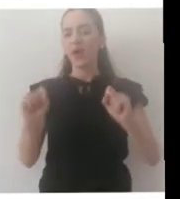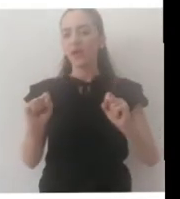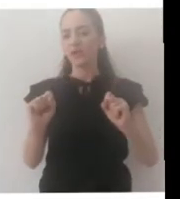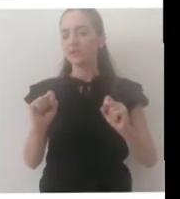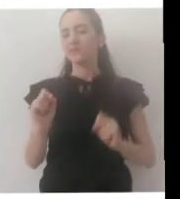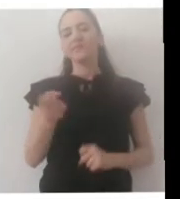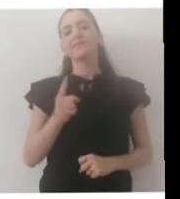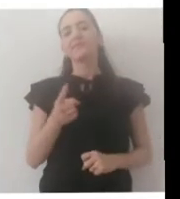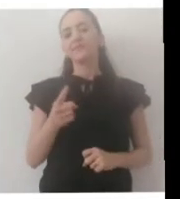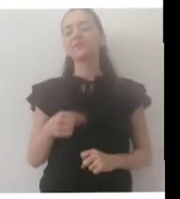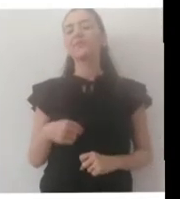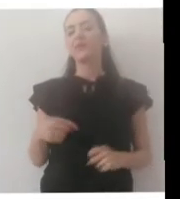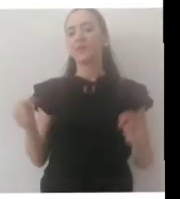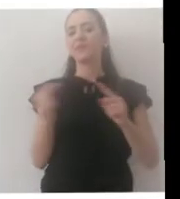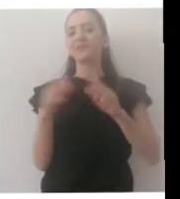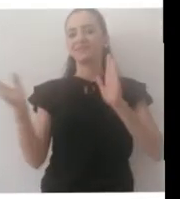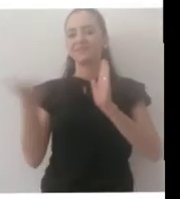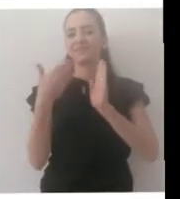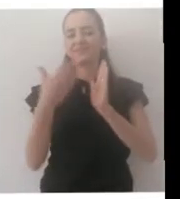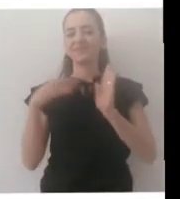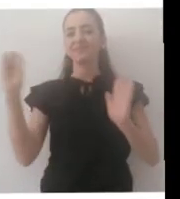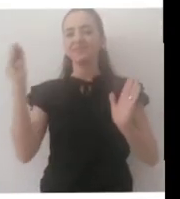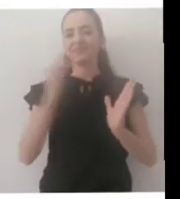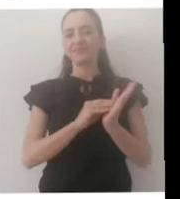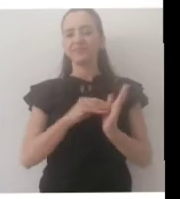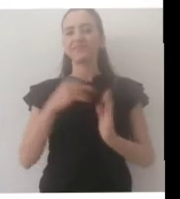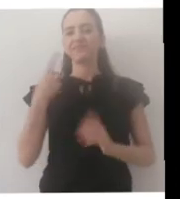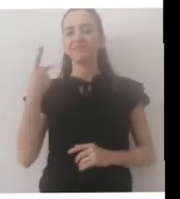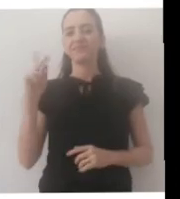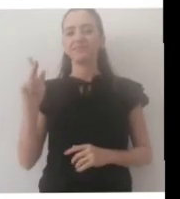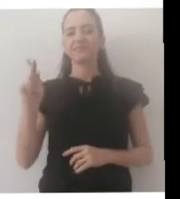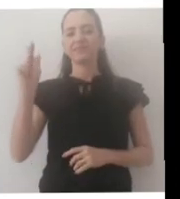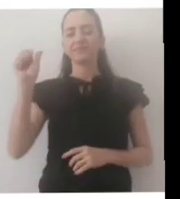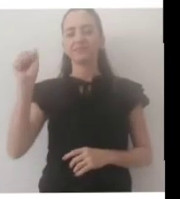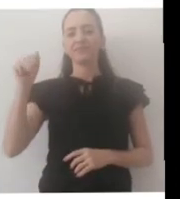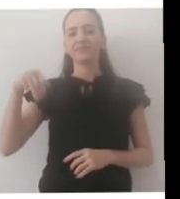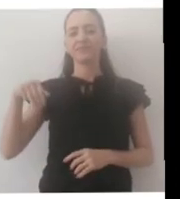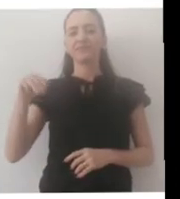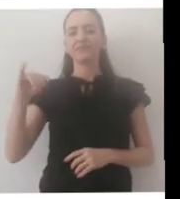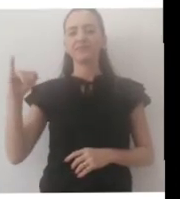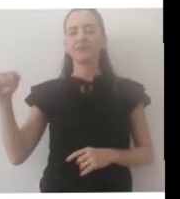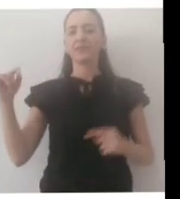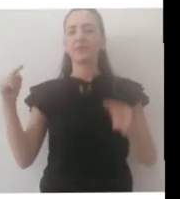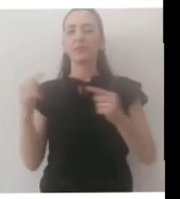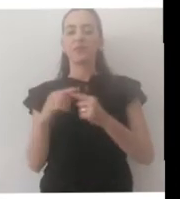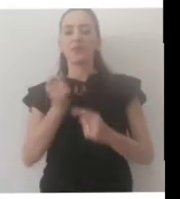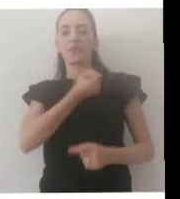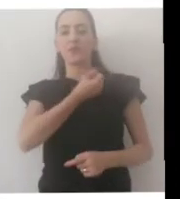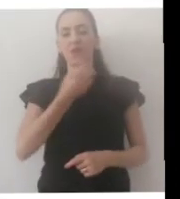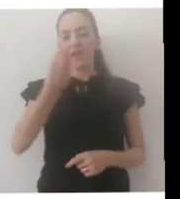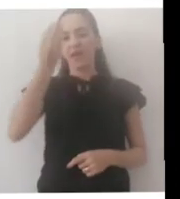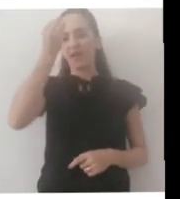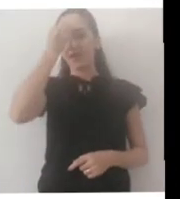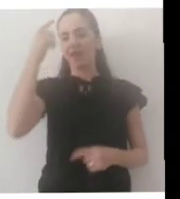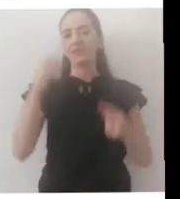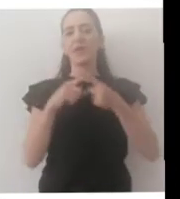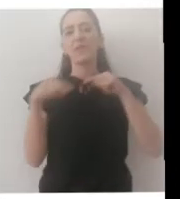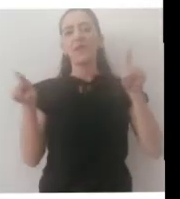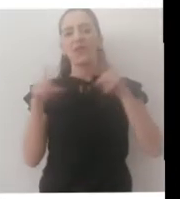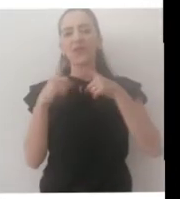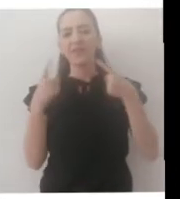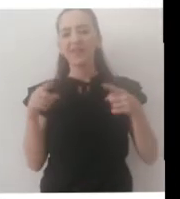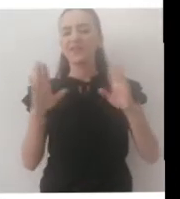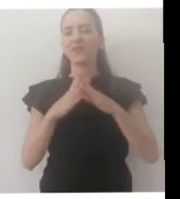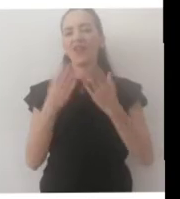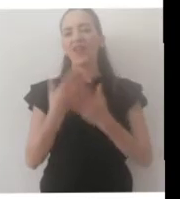linguagem. Esse trecho daí está na obra de Constance Cami. Ela está dizendo que conceito numérico não se aprende decorando 1, 2, 3 por meio